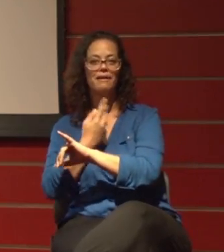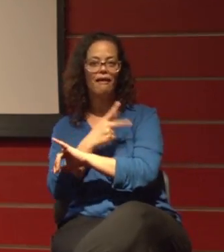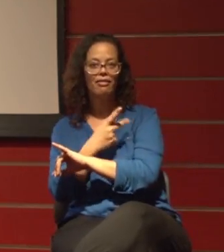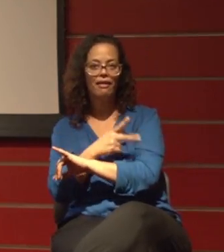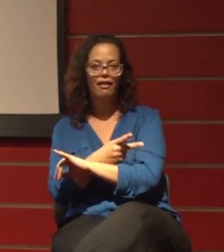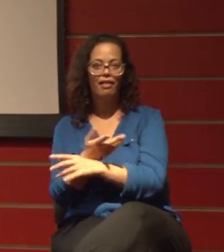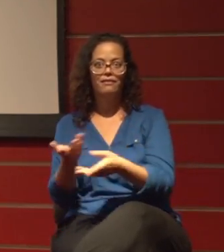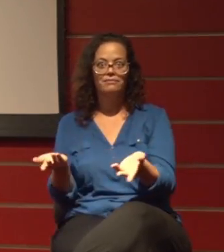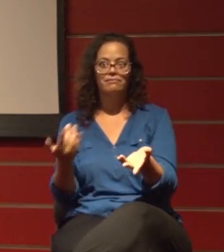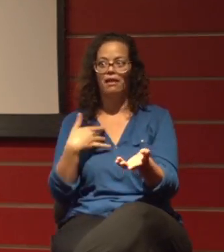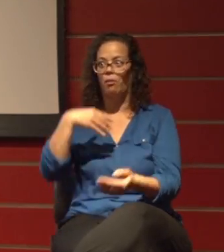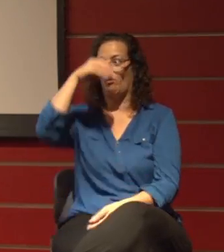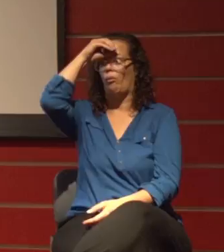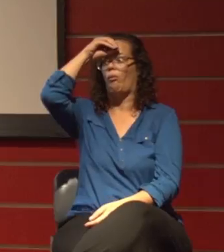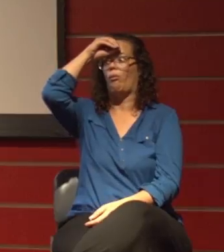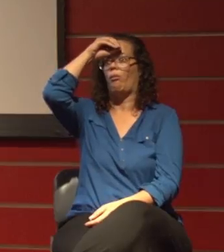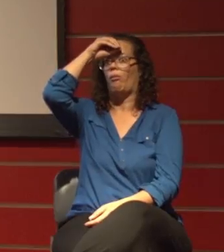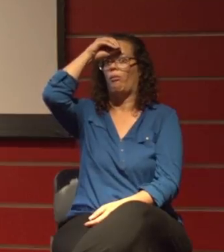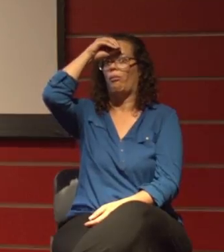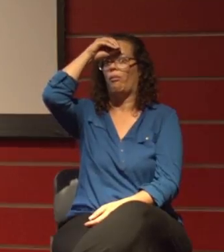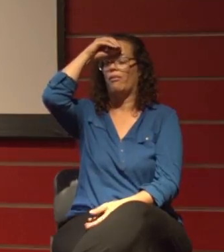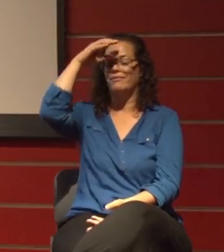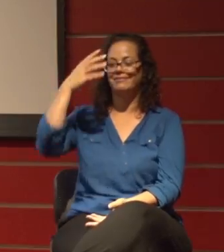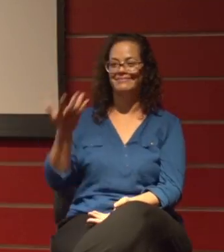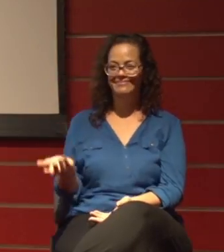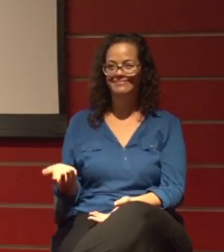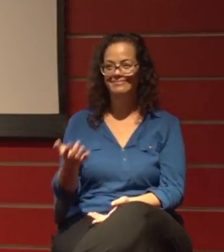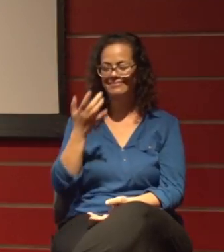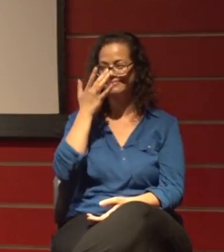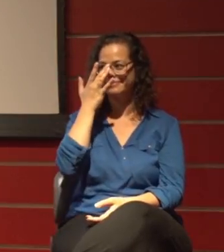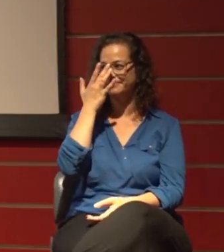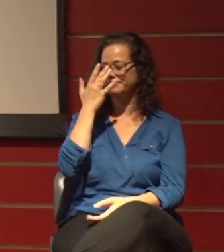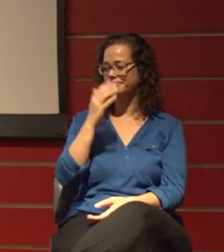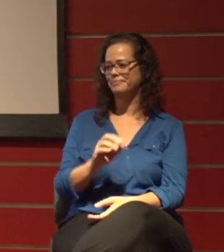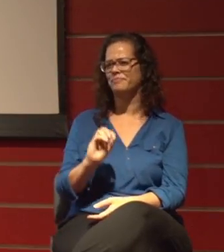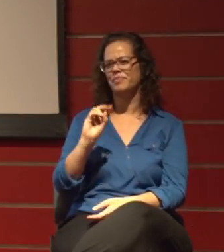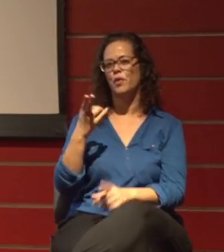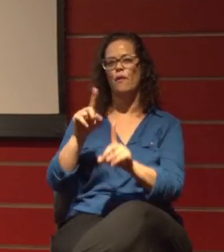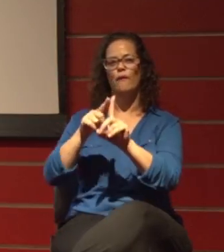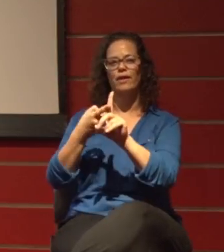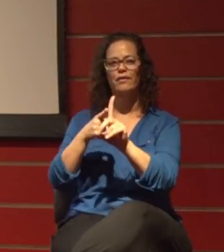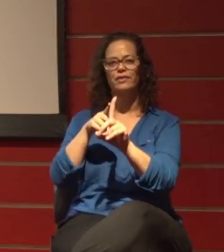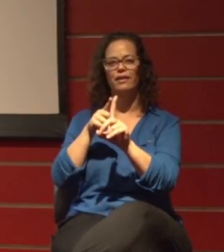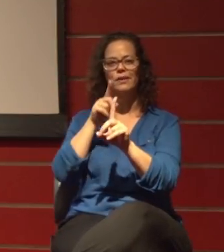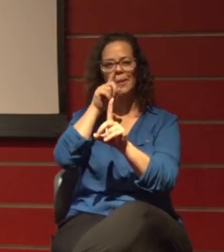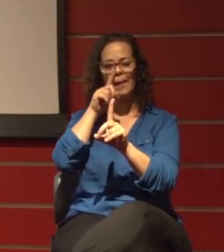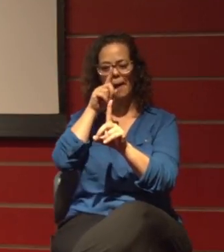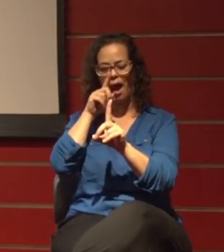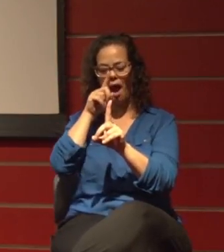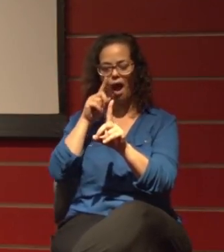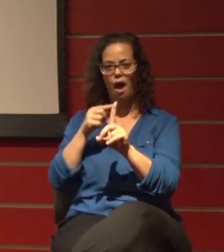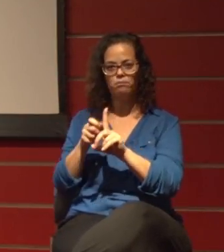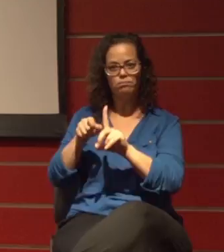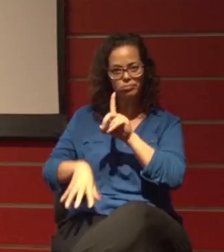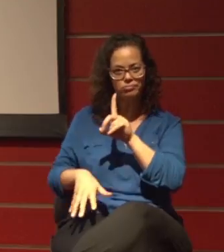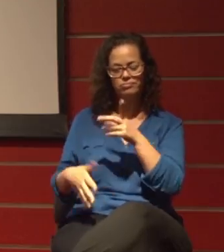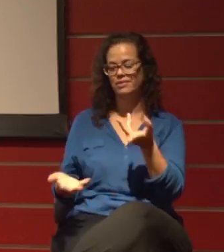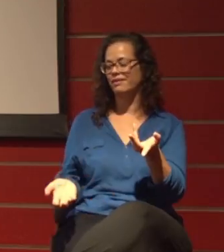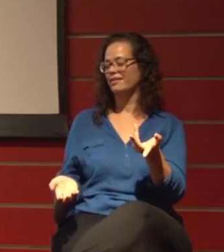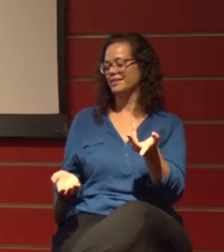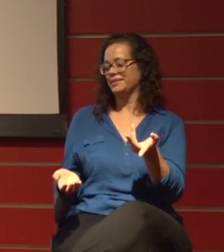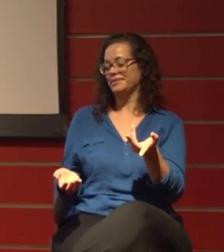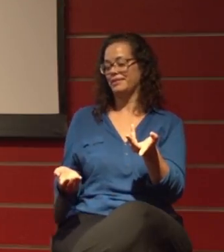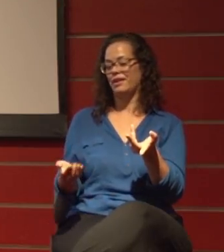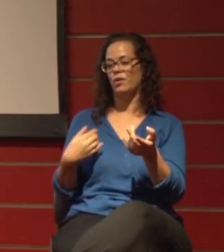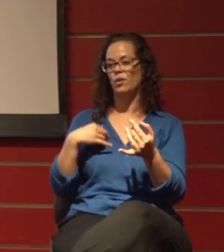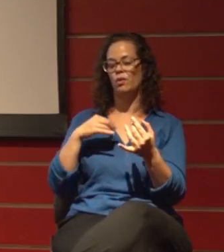era amiga tá é então entendeu ou seja não né acabou realmente